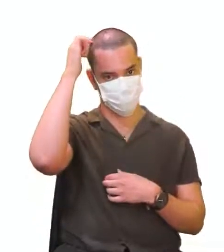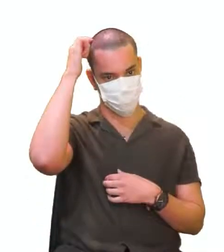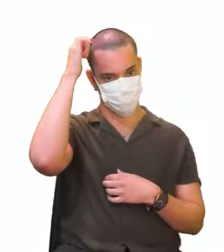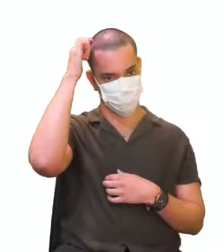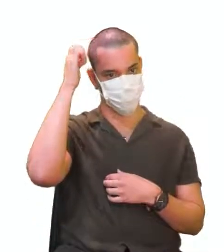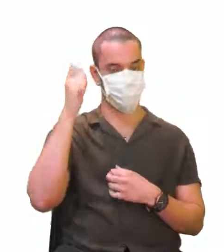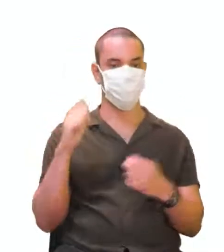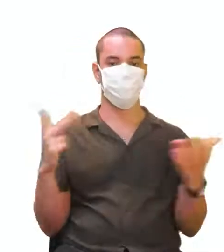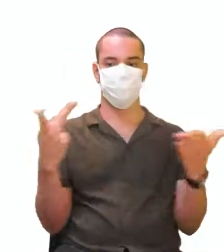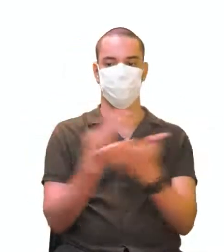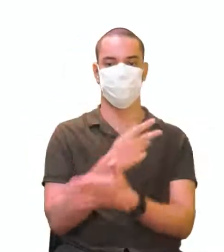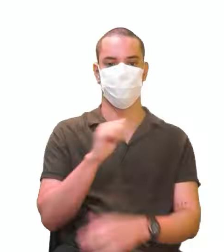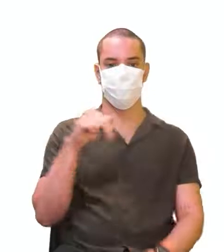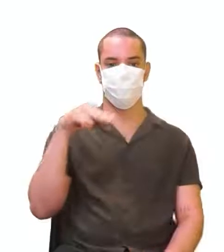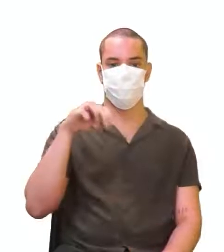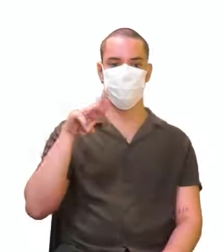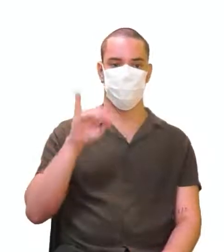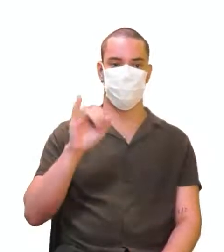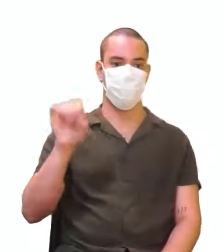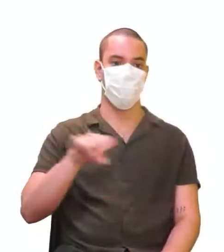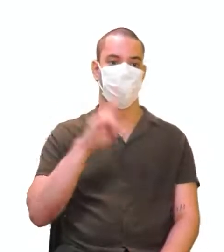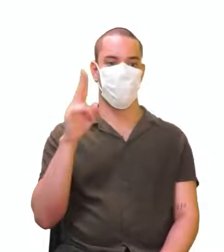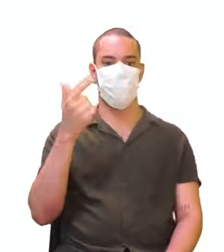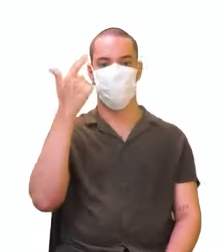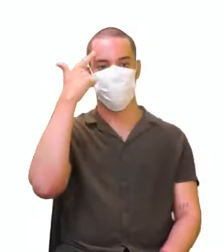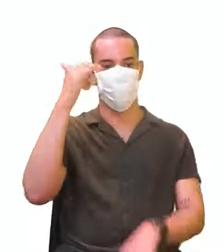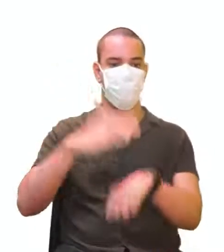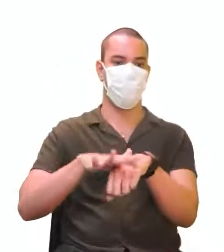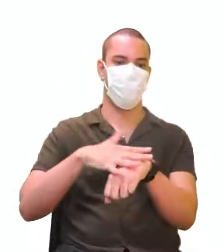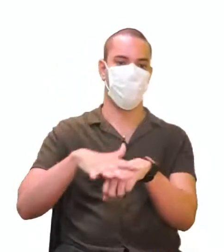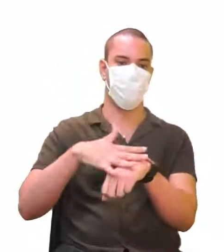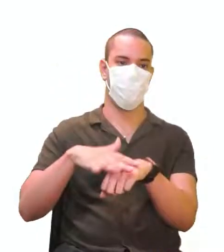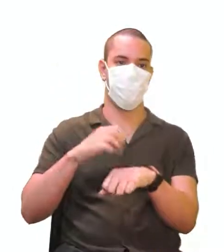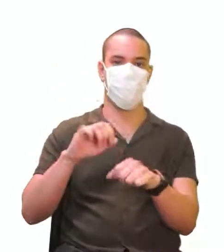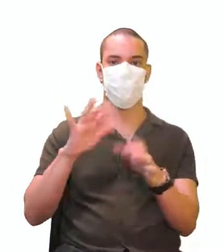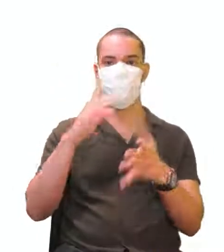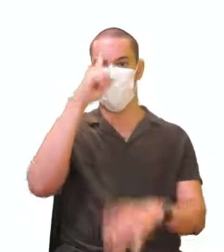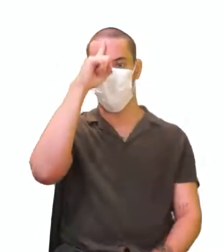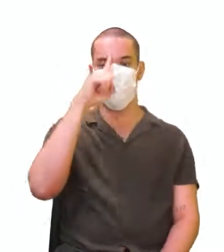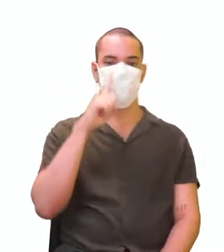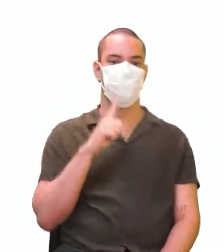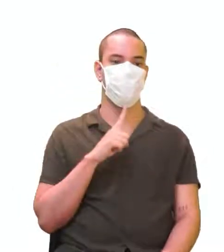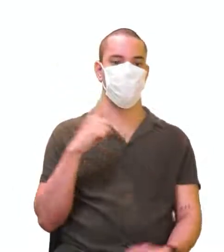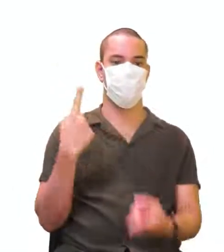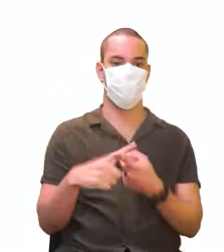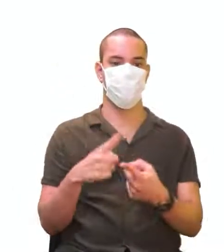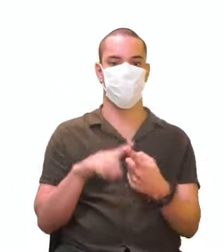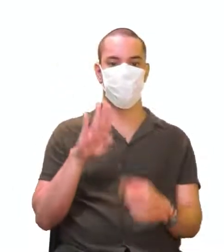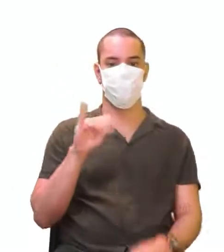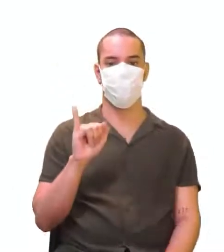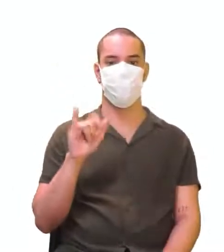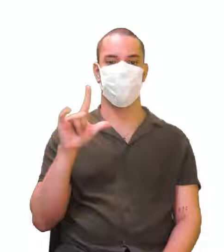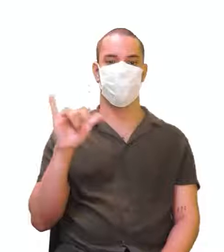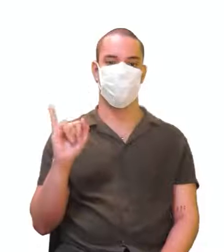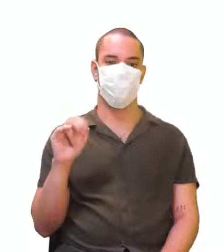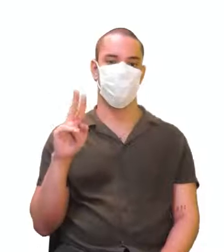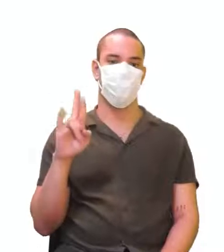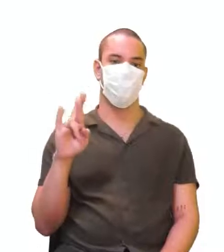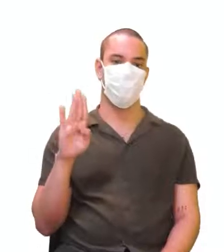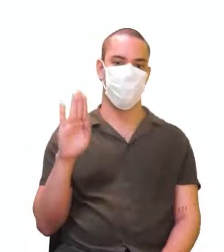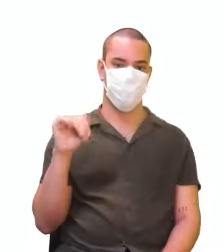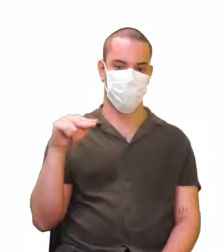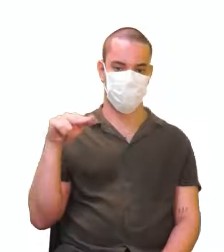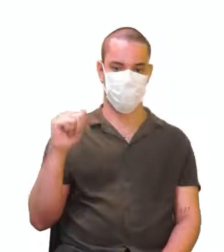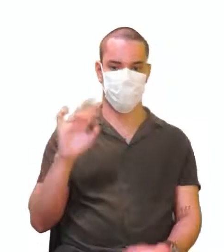ter anemia ou essa pele mais amarelada, tá? Devido à presença da bilirrubina, que é destruição, então,